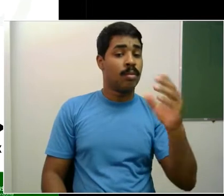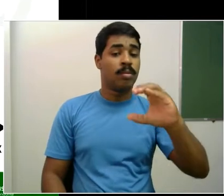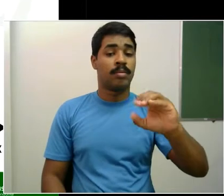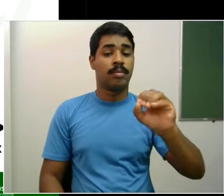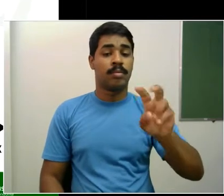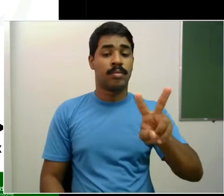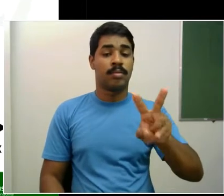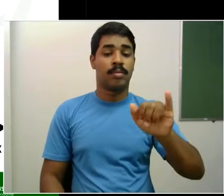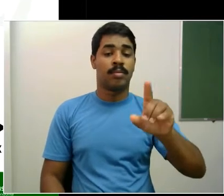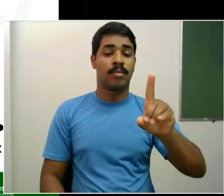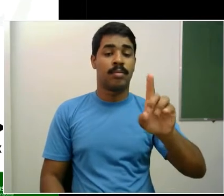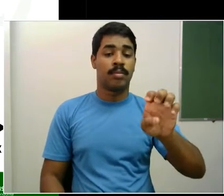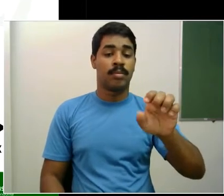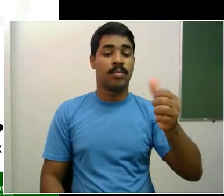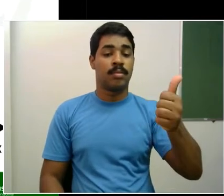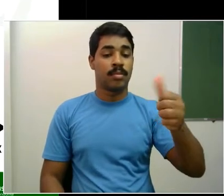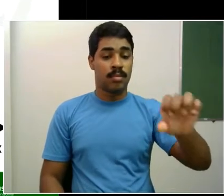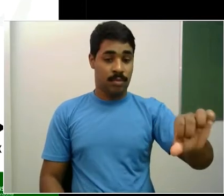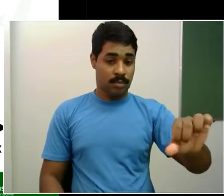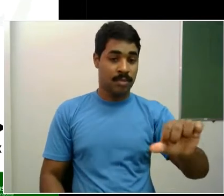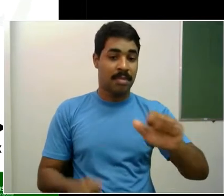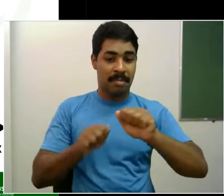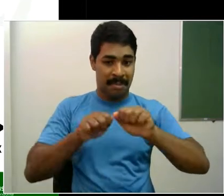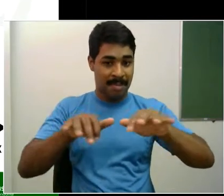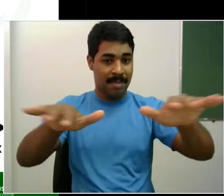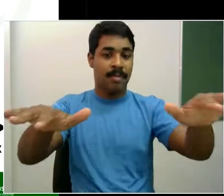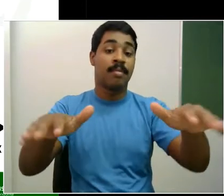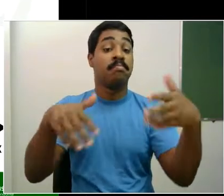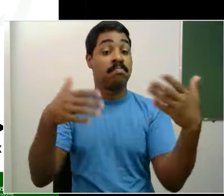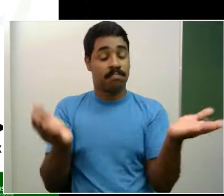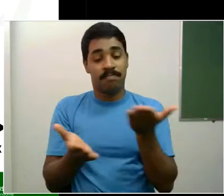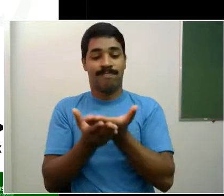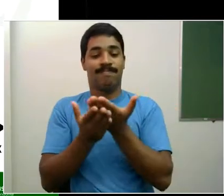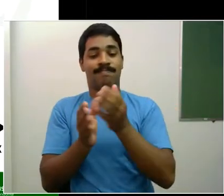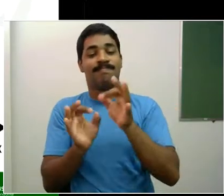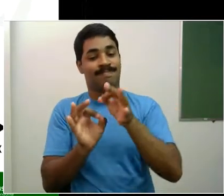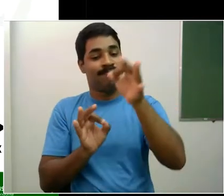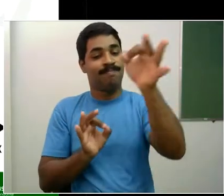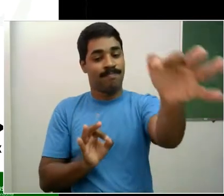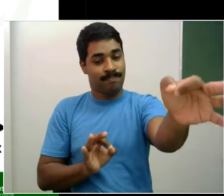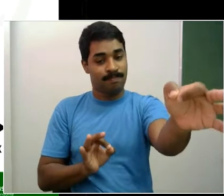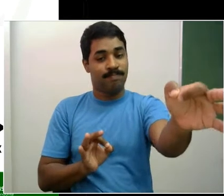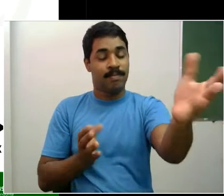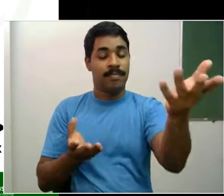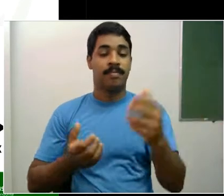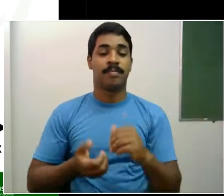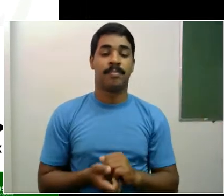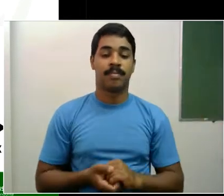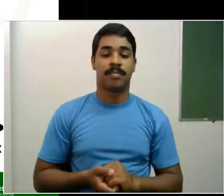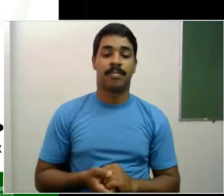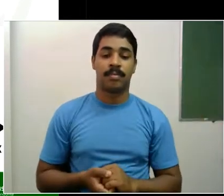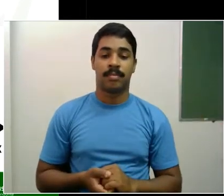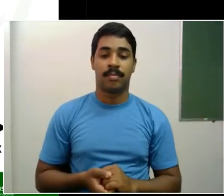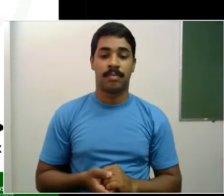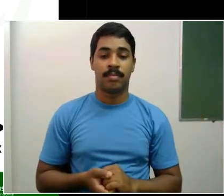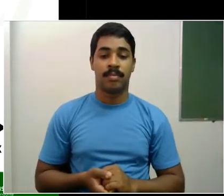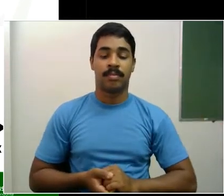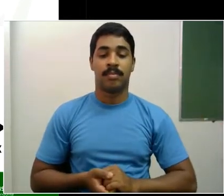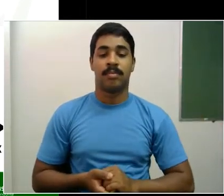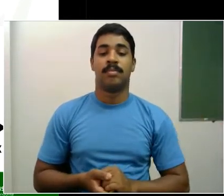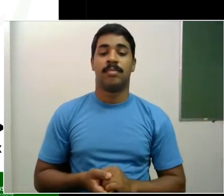esse motivo, nós estamos tendo essas atividades remotas nesse período aí de quarentena que nós estamos